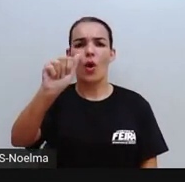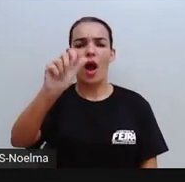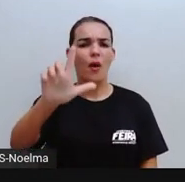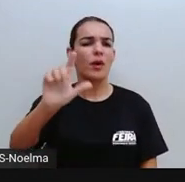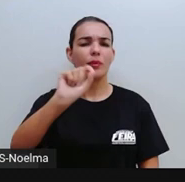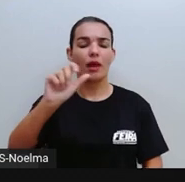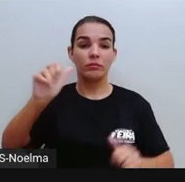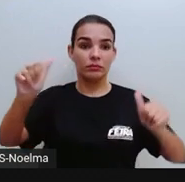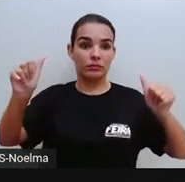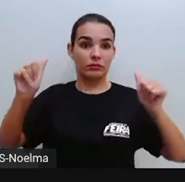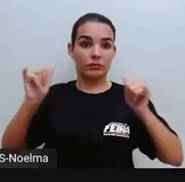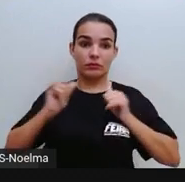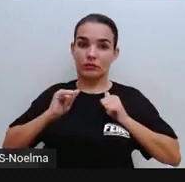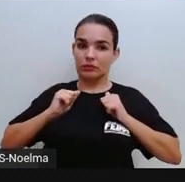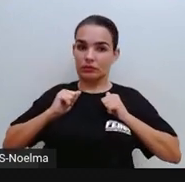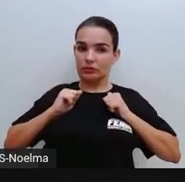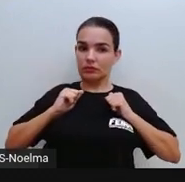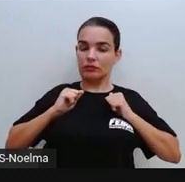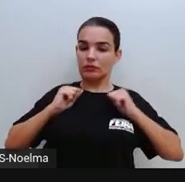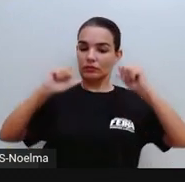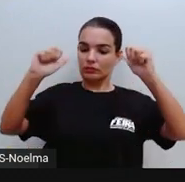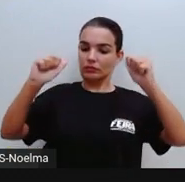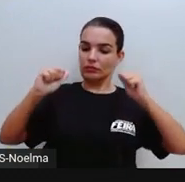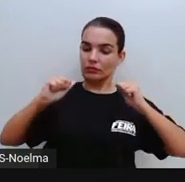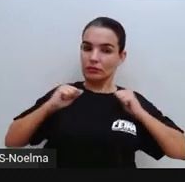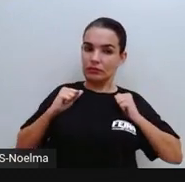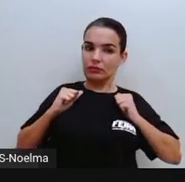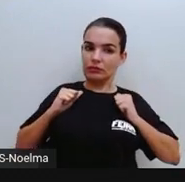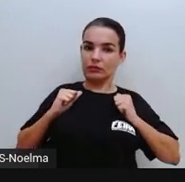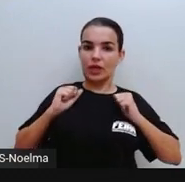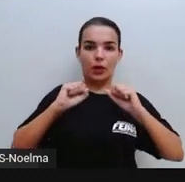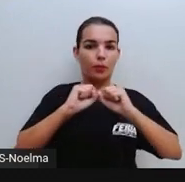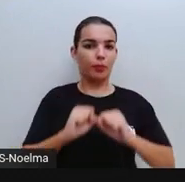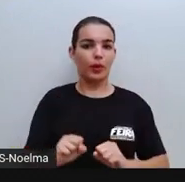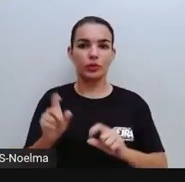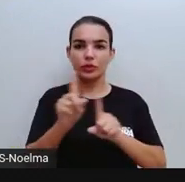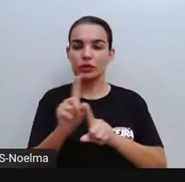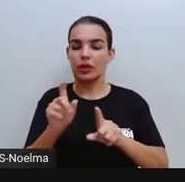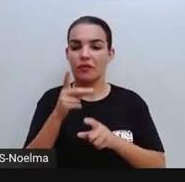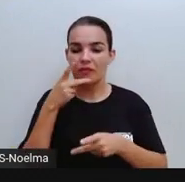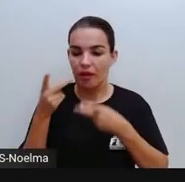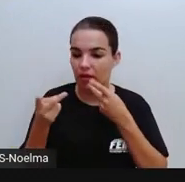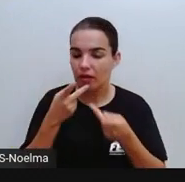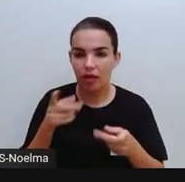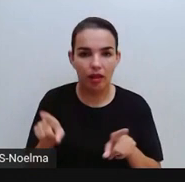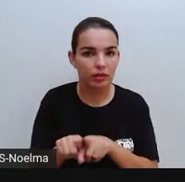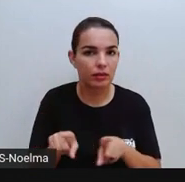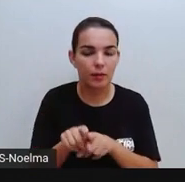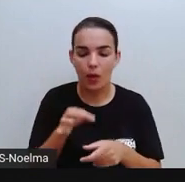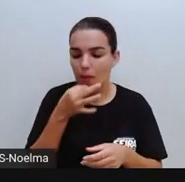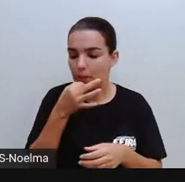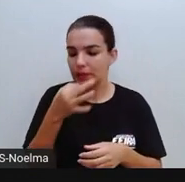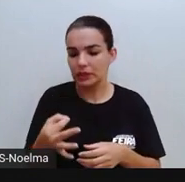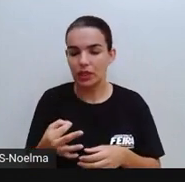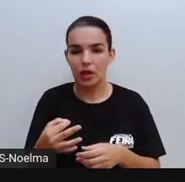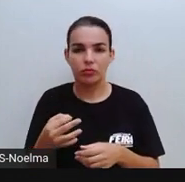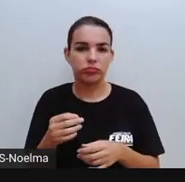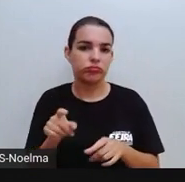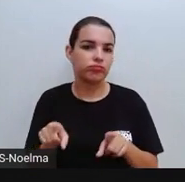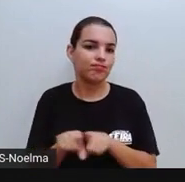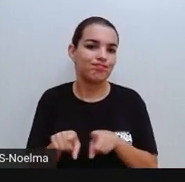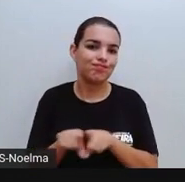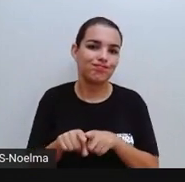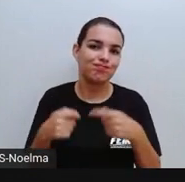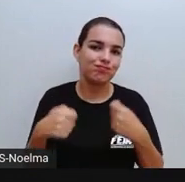é eu que sou a pessoa que escrevi Principalmente quando eu tô falando aí de uma notícia